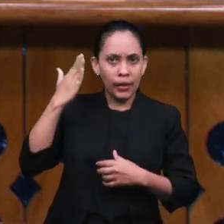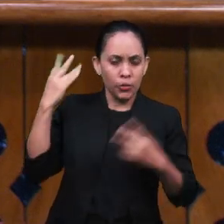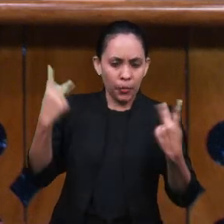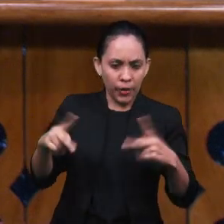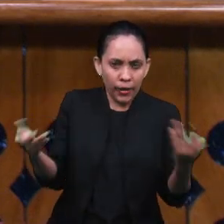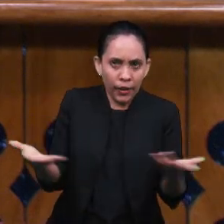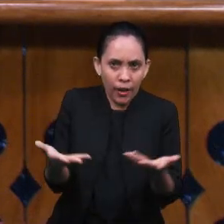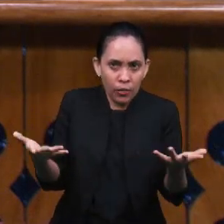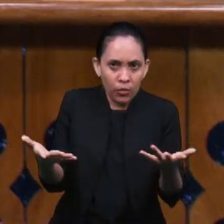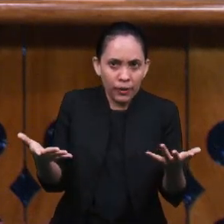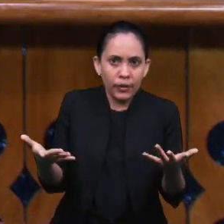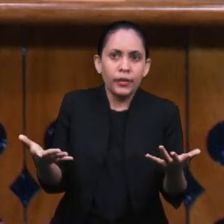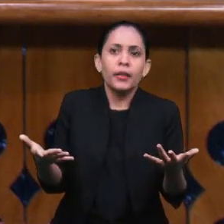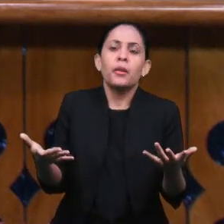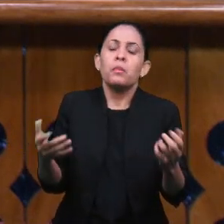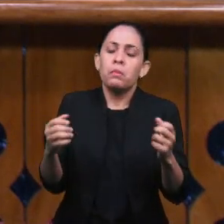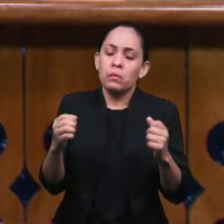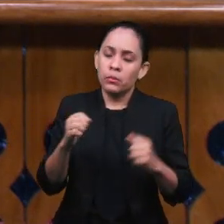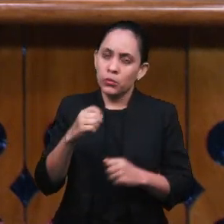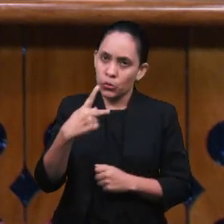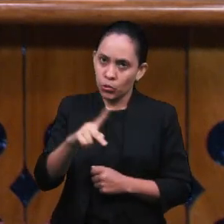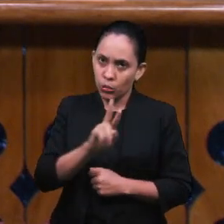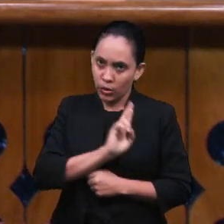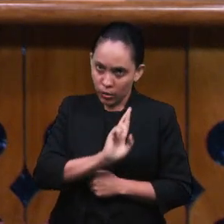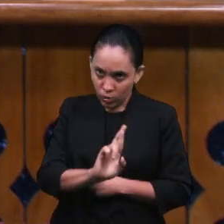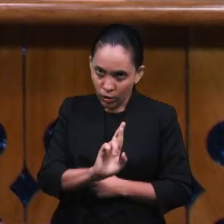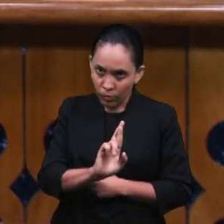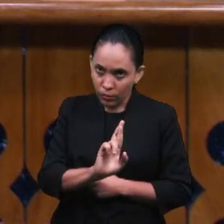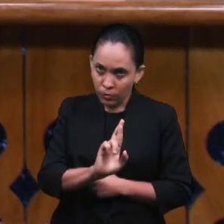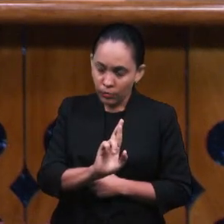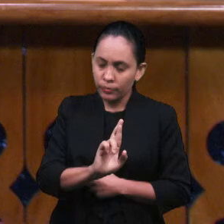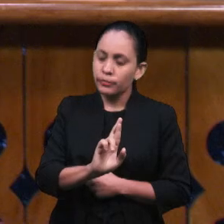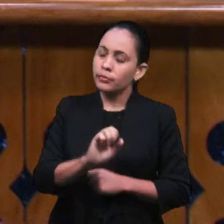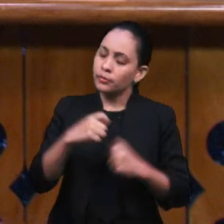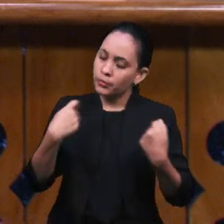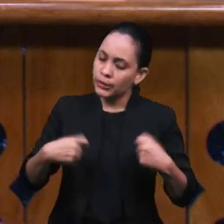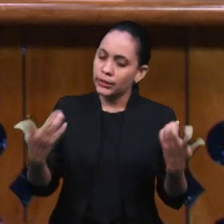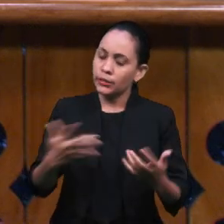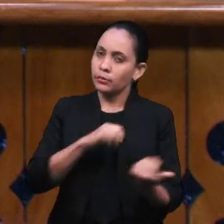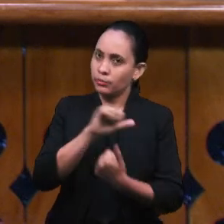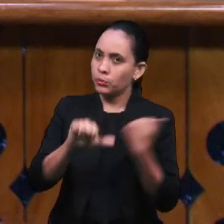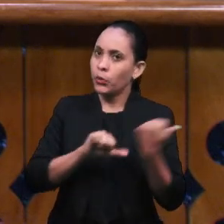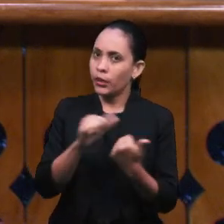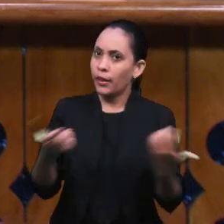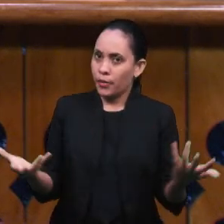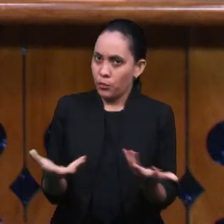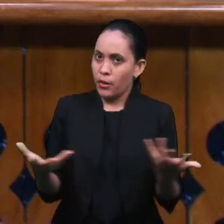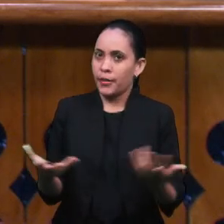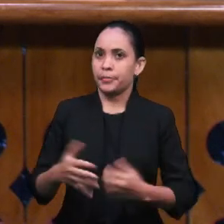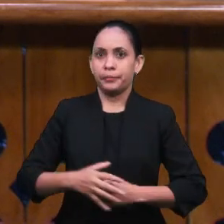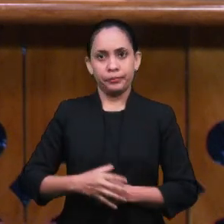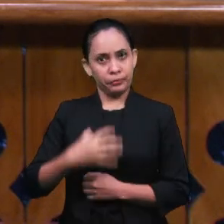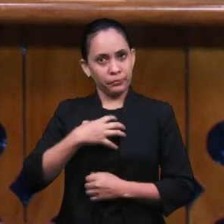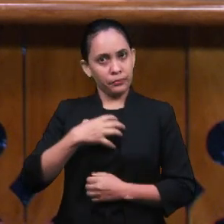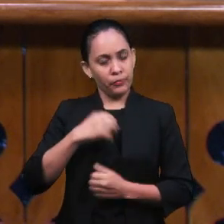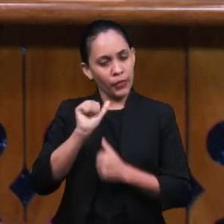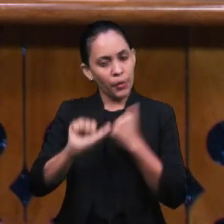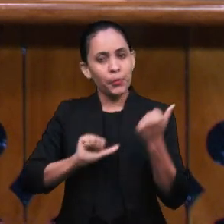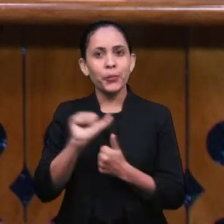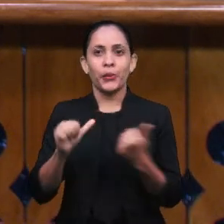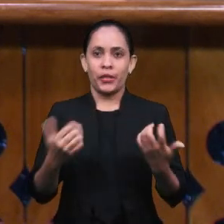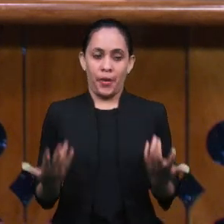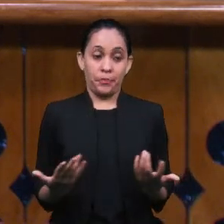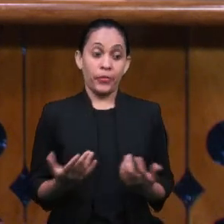essa, muda isso, acaba com isso. Você precisa agora aqui. O nome é Simão